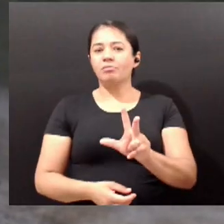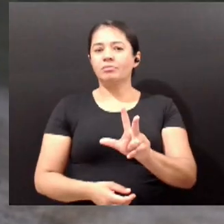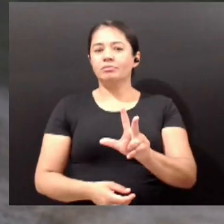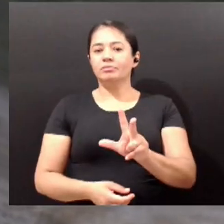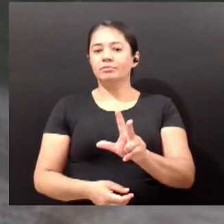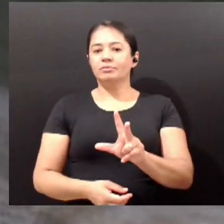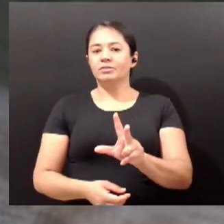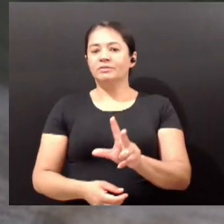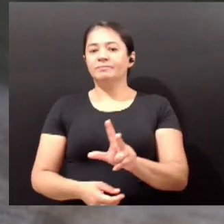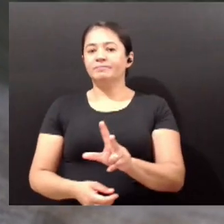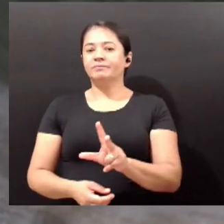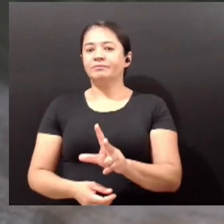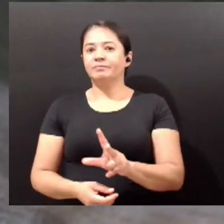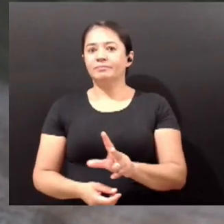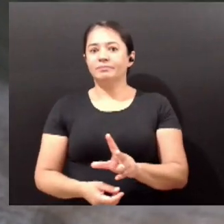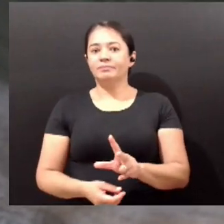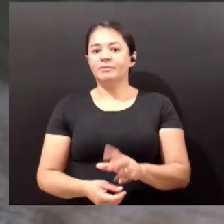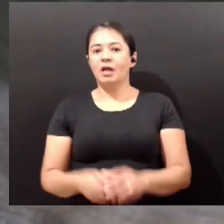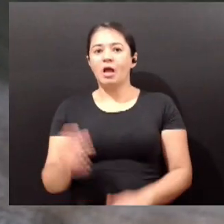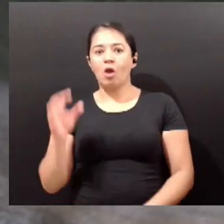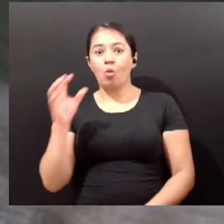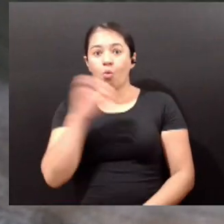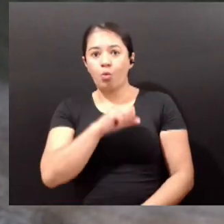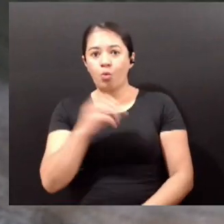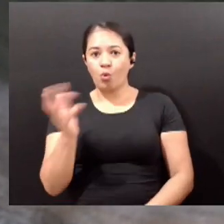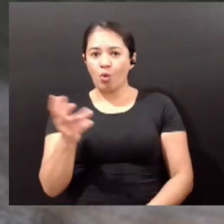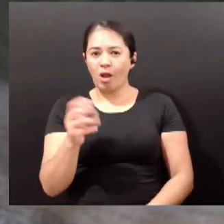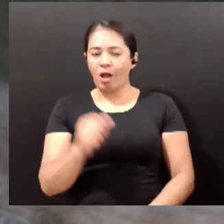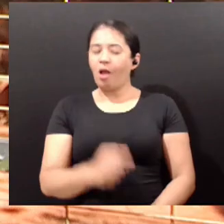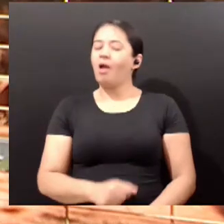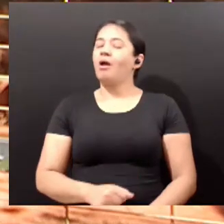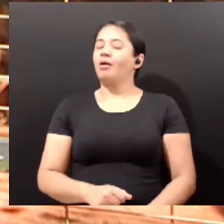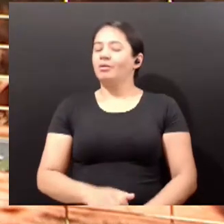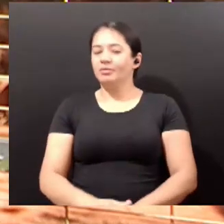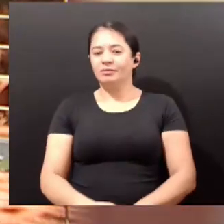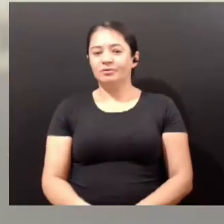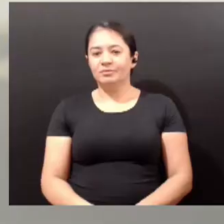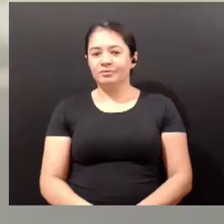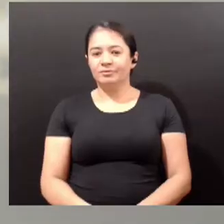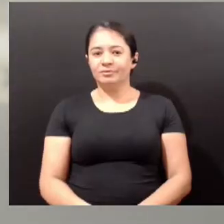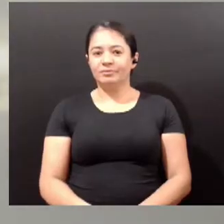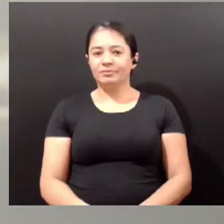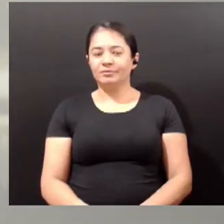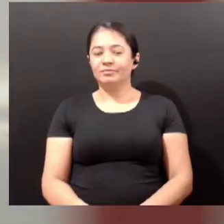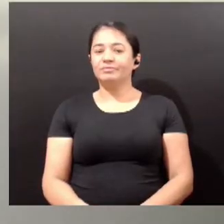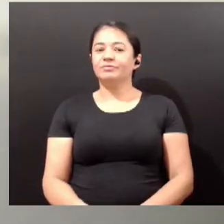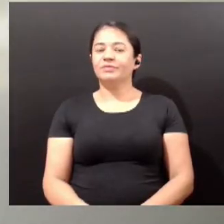veloz, ela é Sagaz, né? sagaz, astuta, muito show.